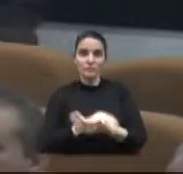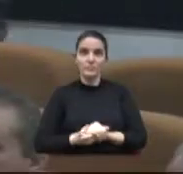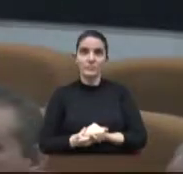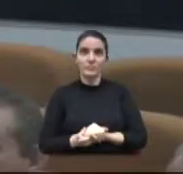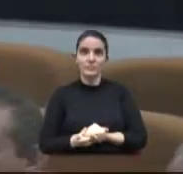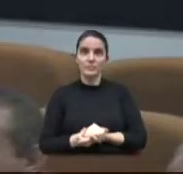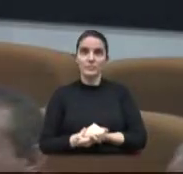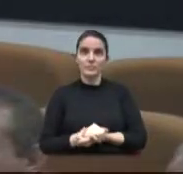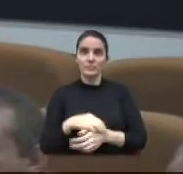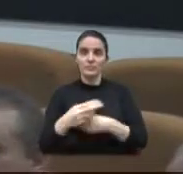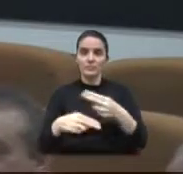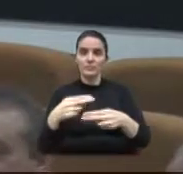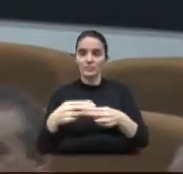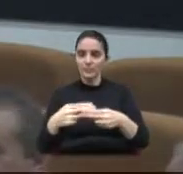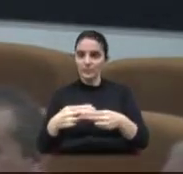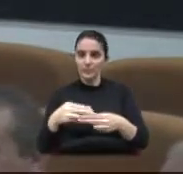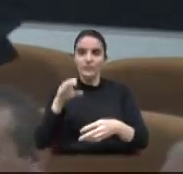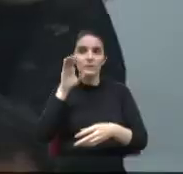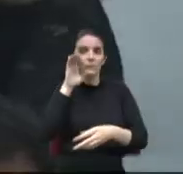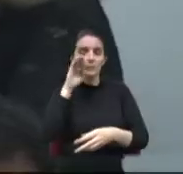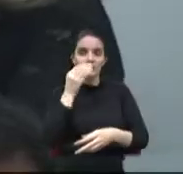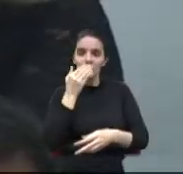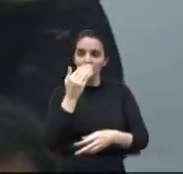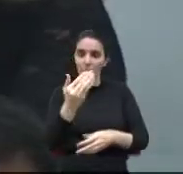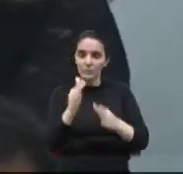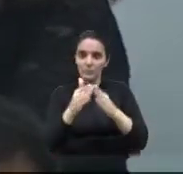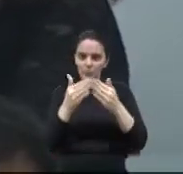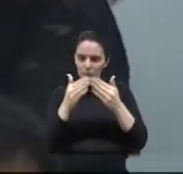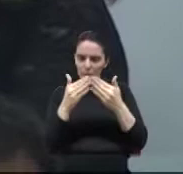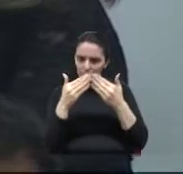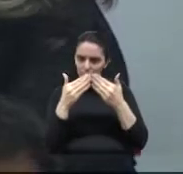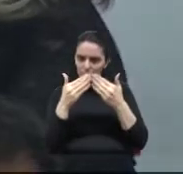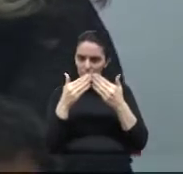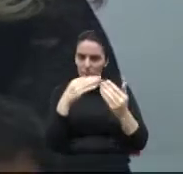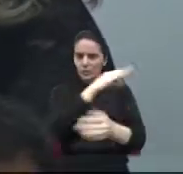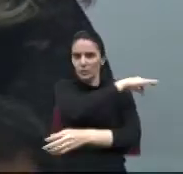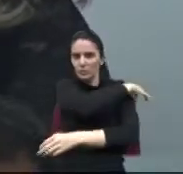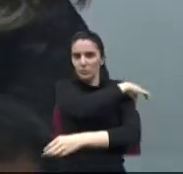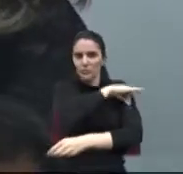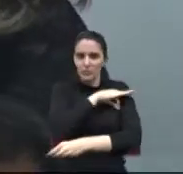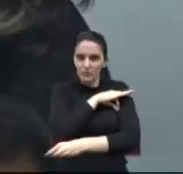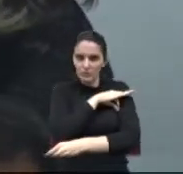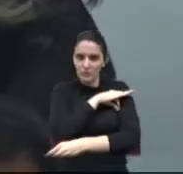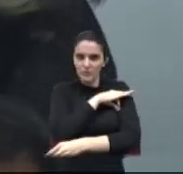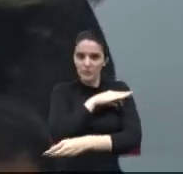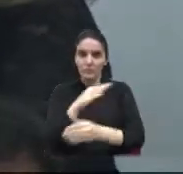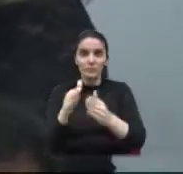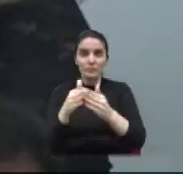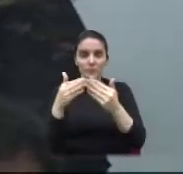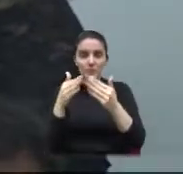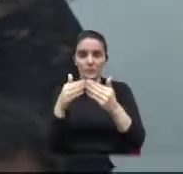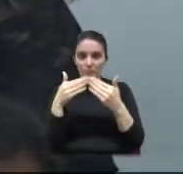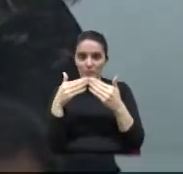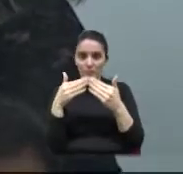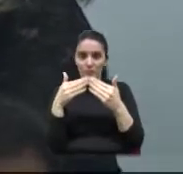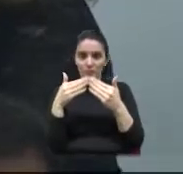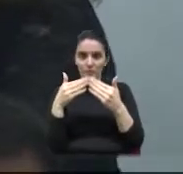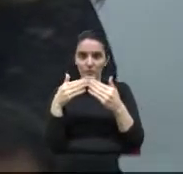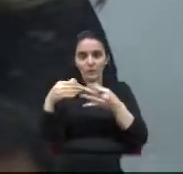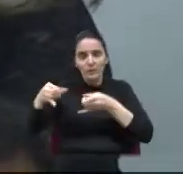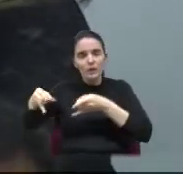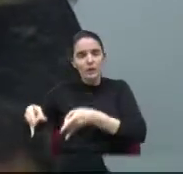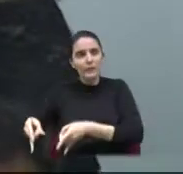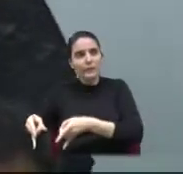Então, eu peço, por favor, que o senhor prefeito, pelo amor de Deus, vá para a cama hoje,